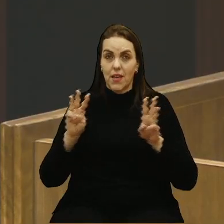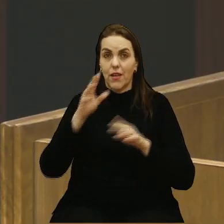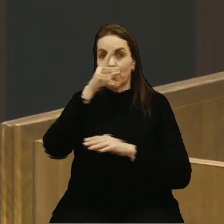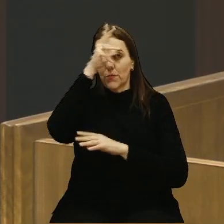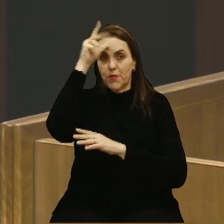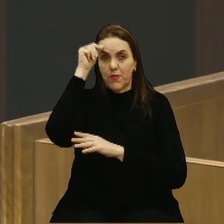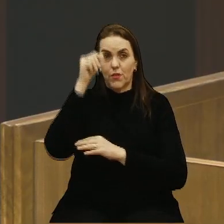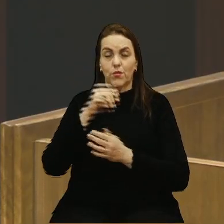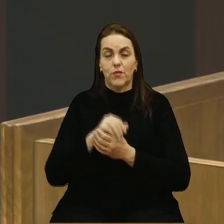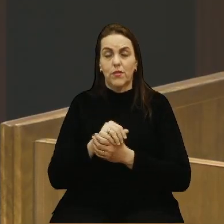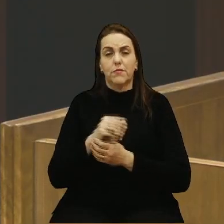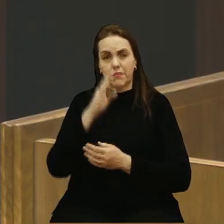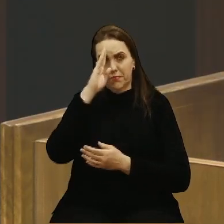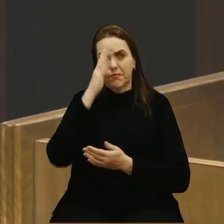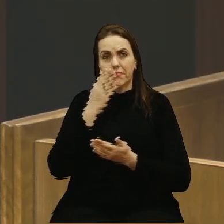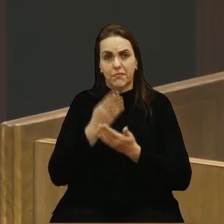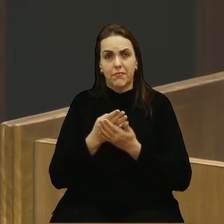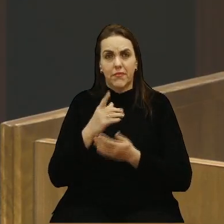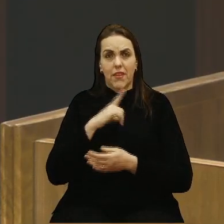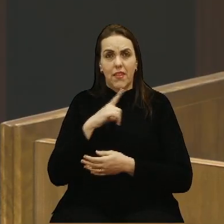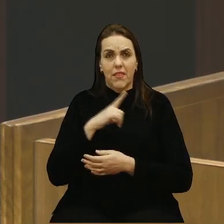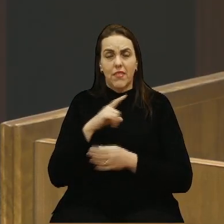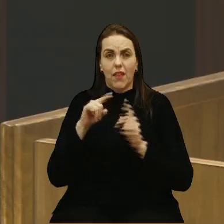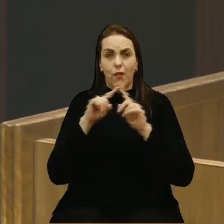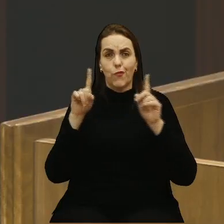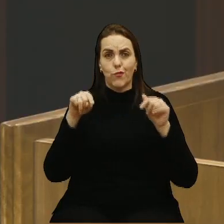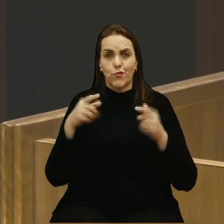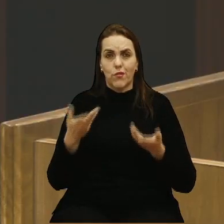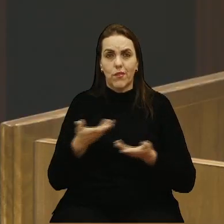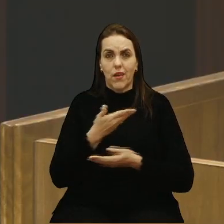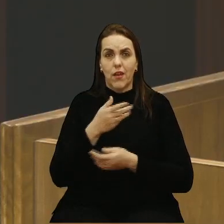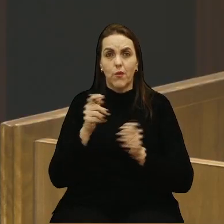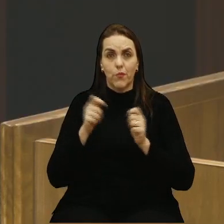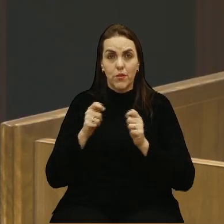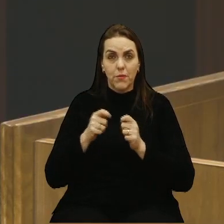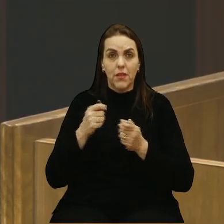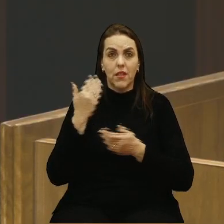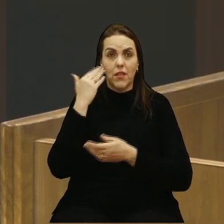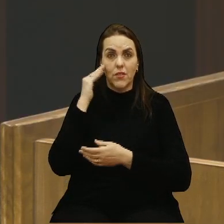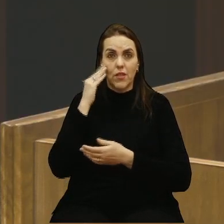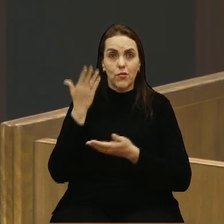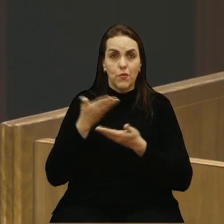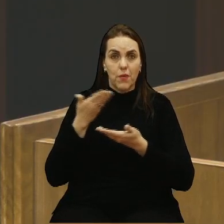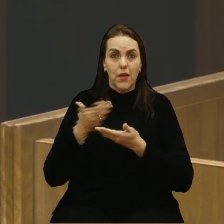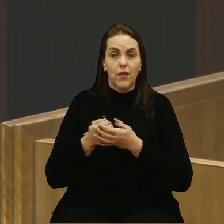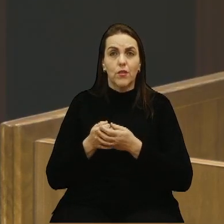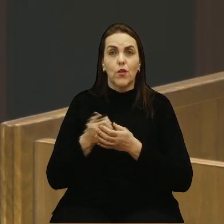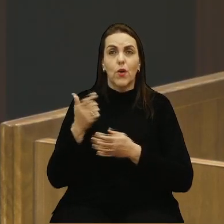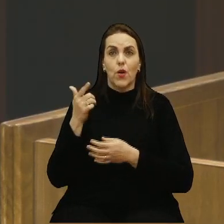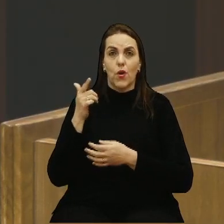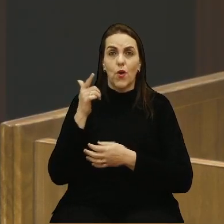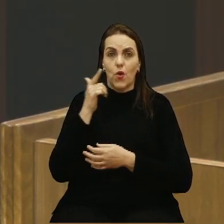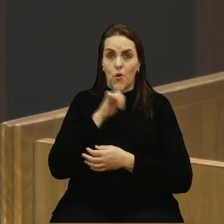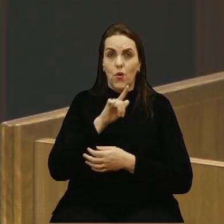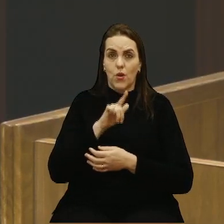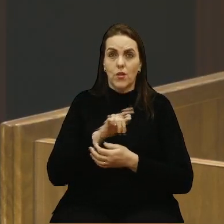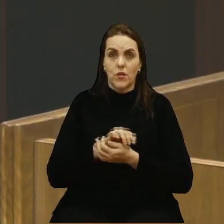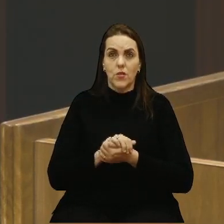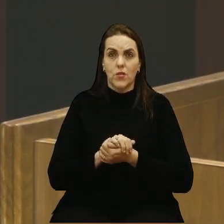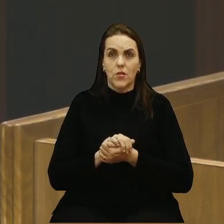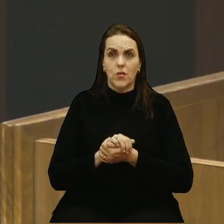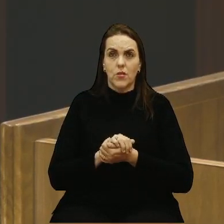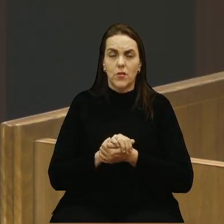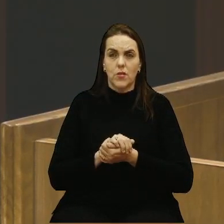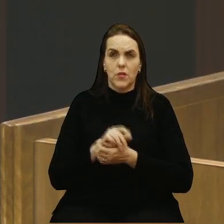Eu acredito que nós tenhamos servidores que tenham esse entendimento, Permite uma que parte, conseguem... Pois não,